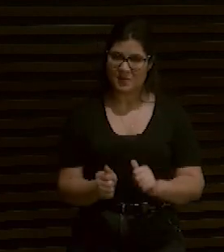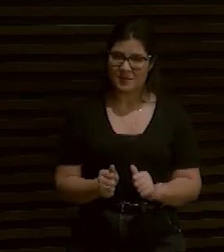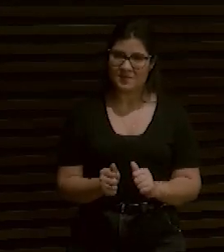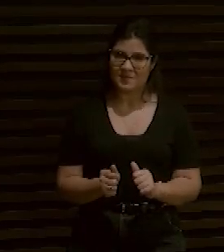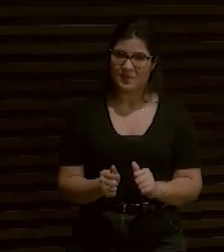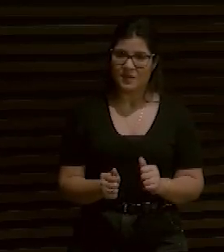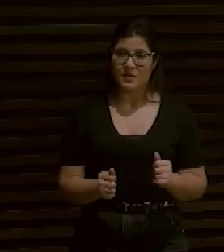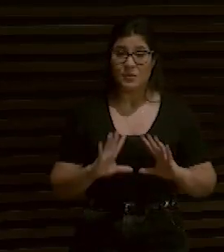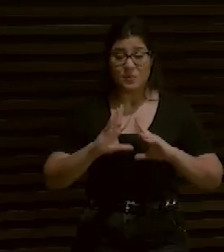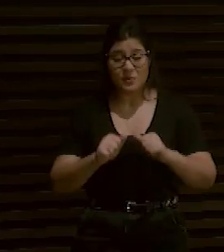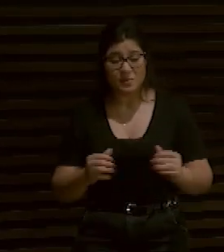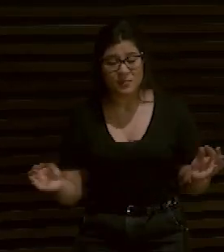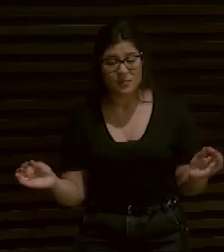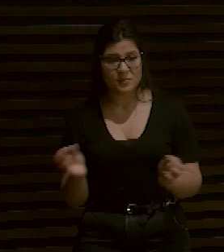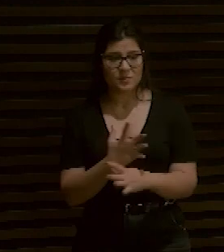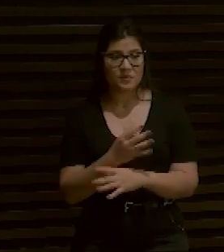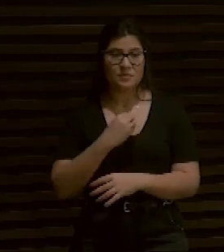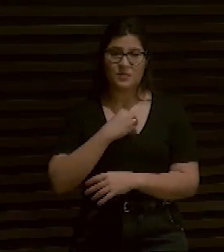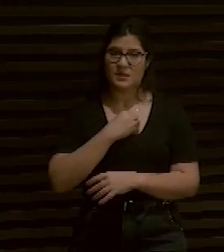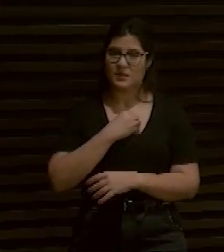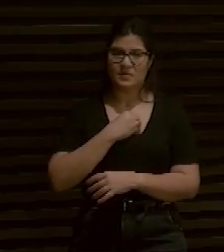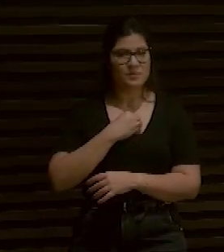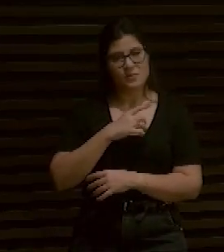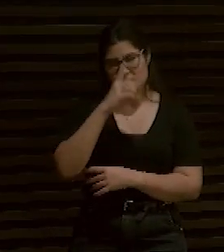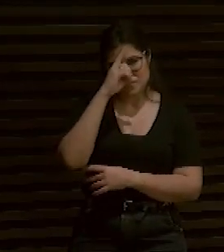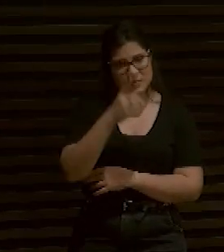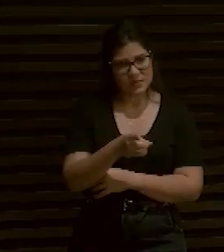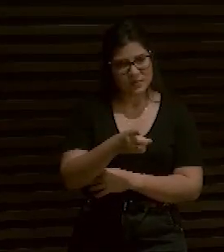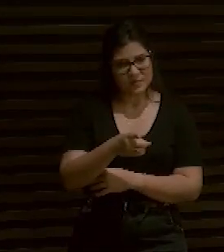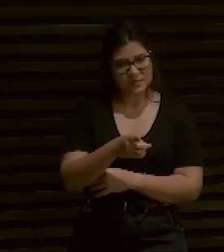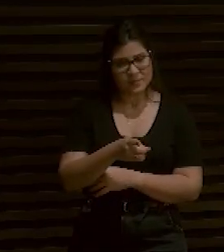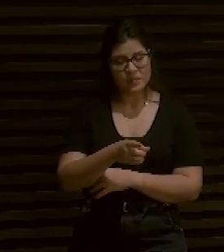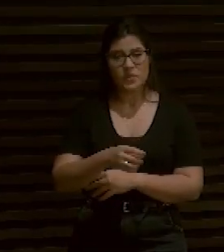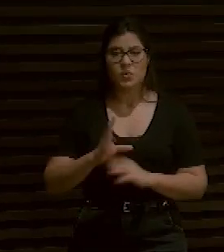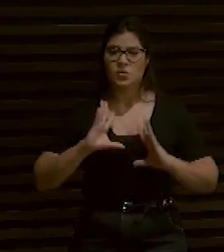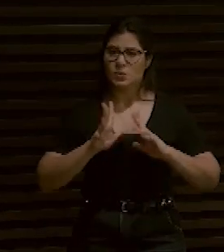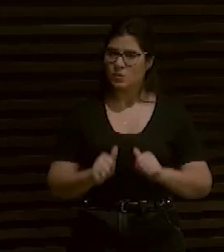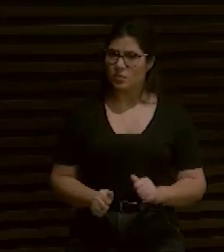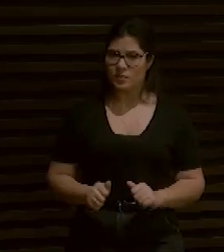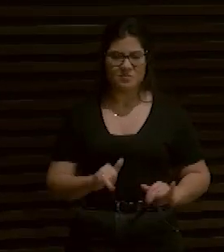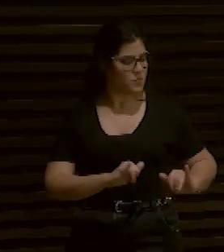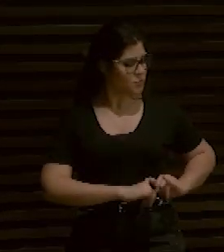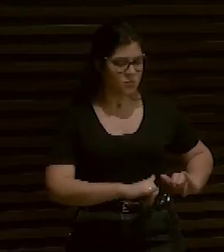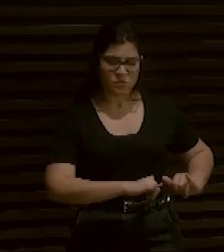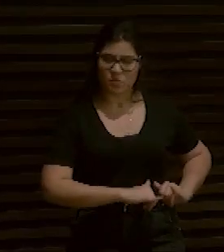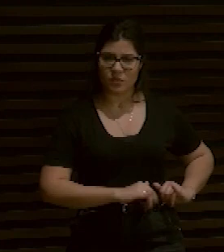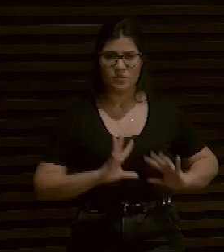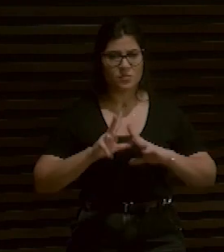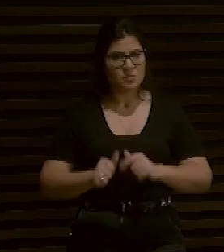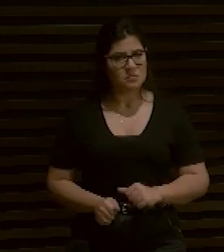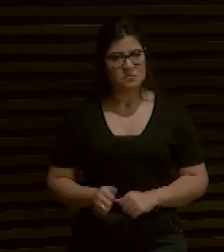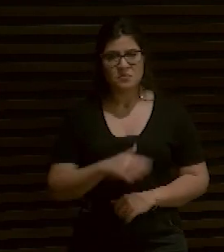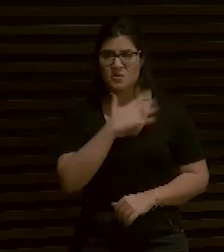e nos dará um corpo novo, onde o pecado já não dominará mais, um corpo que não desfalece, um corpo que não sofre, um corpo que não tem